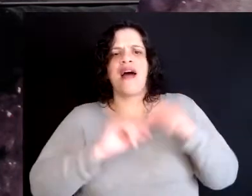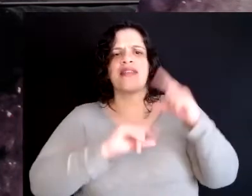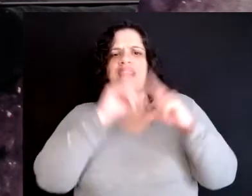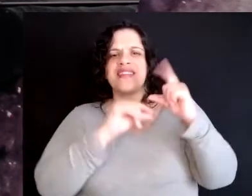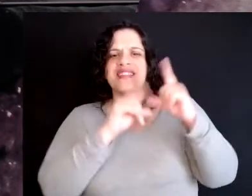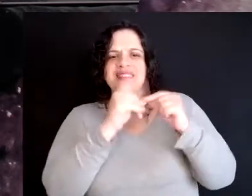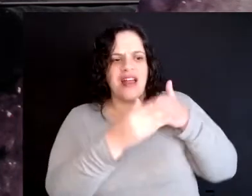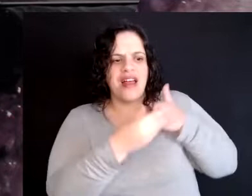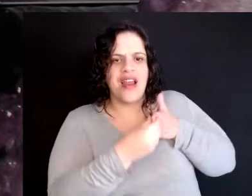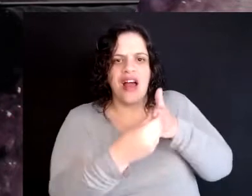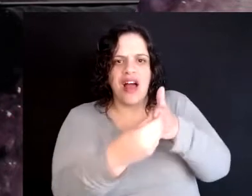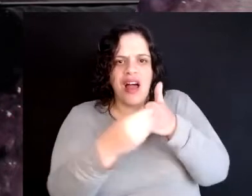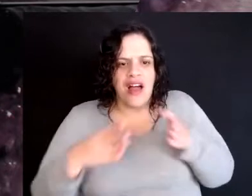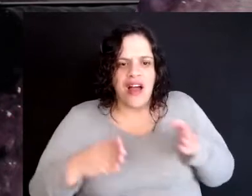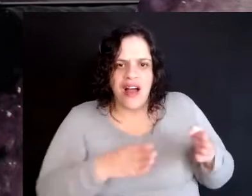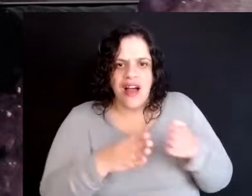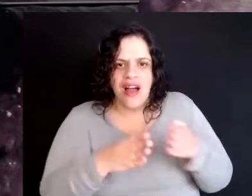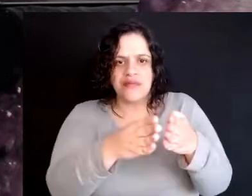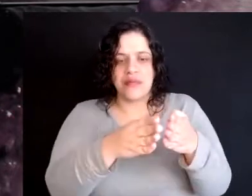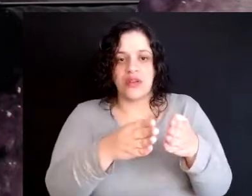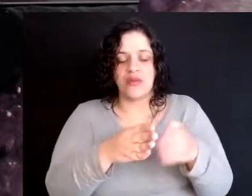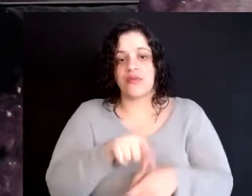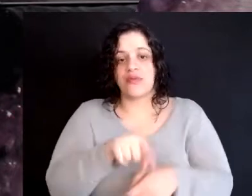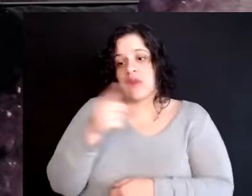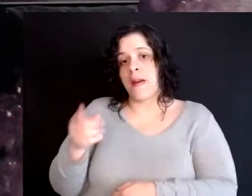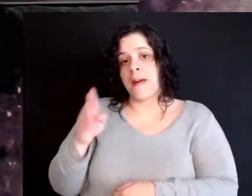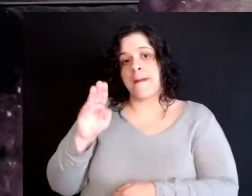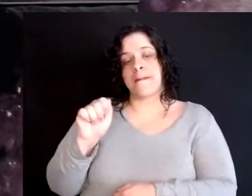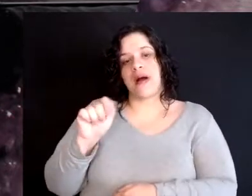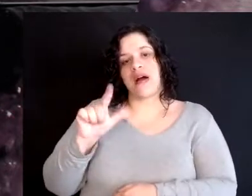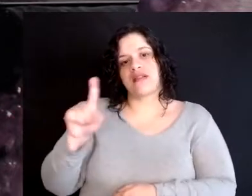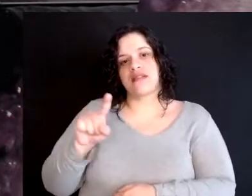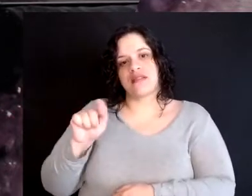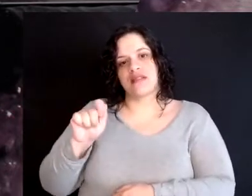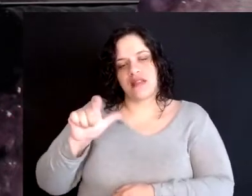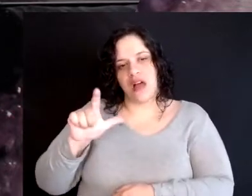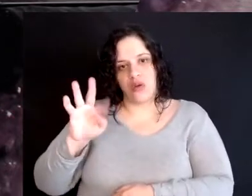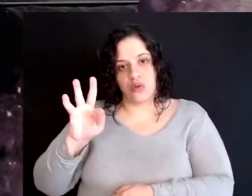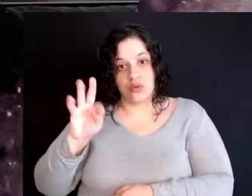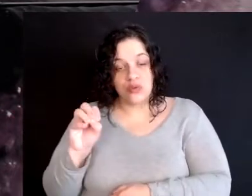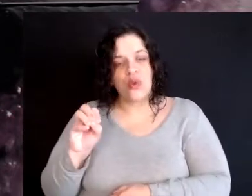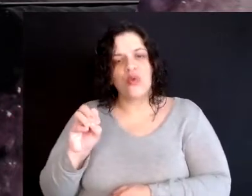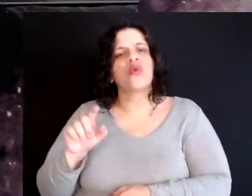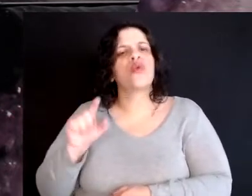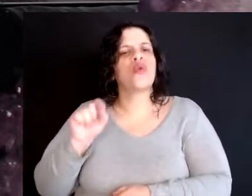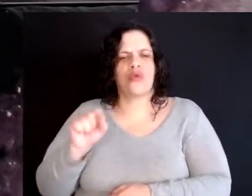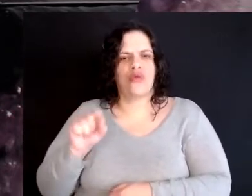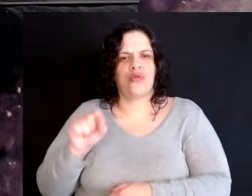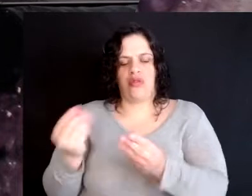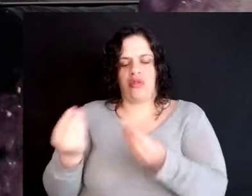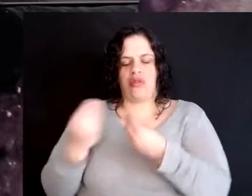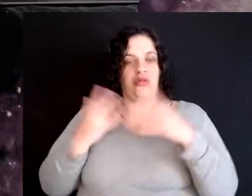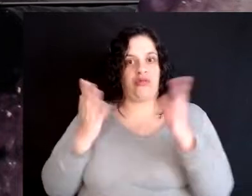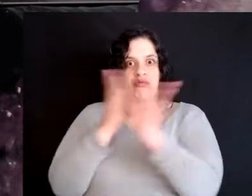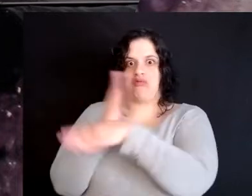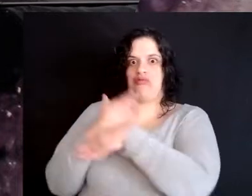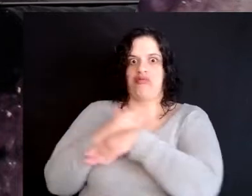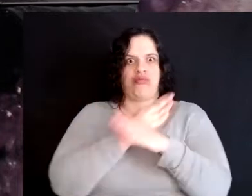ela orienta o rumo, o basalto, ele justamente